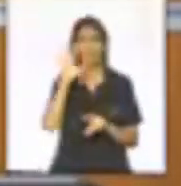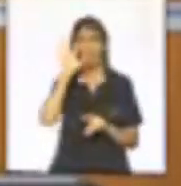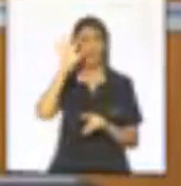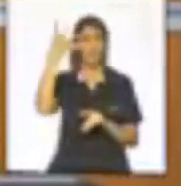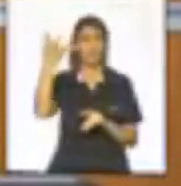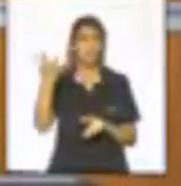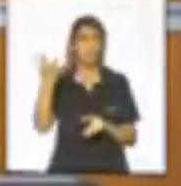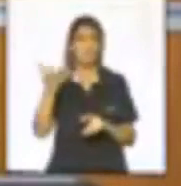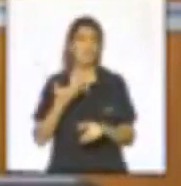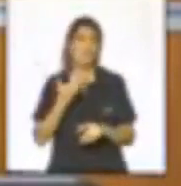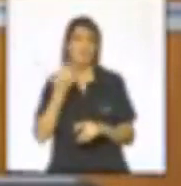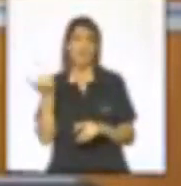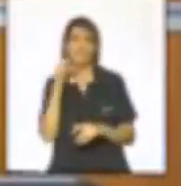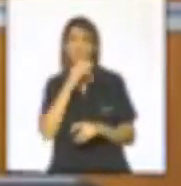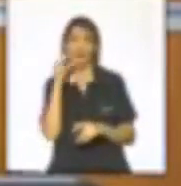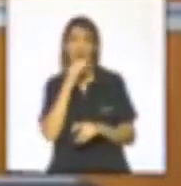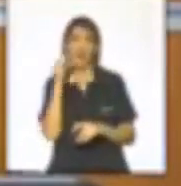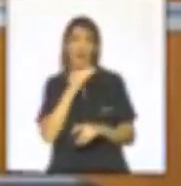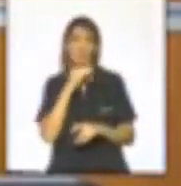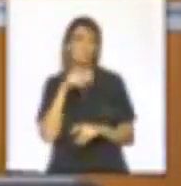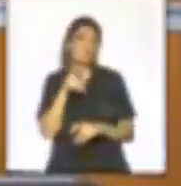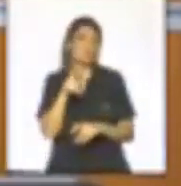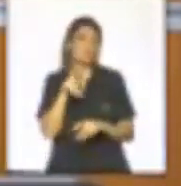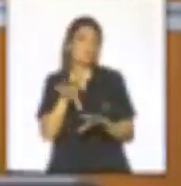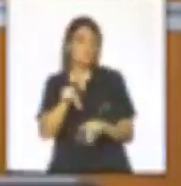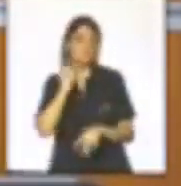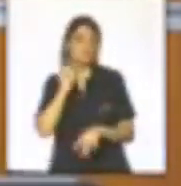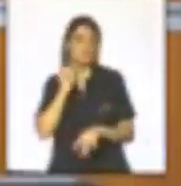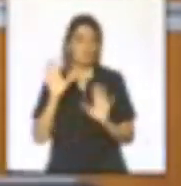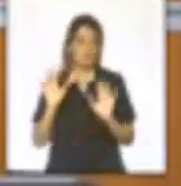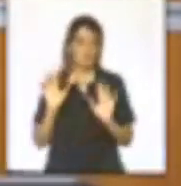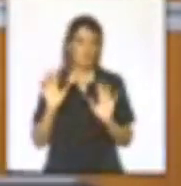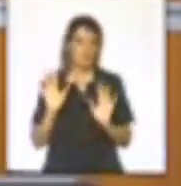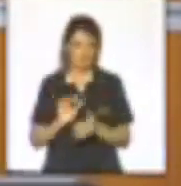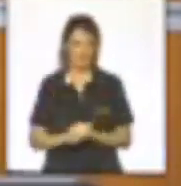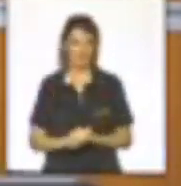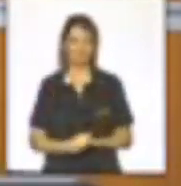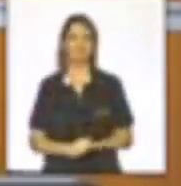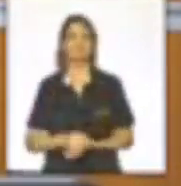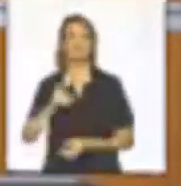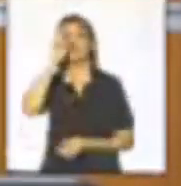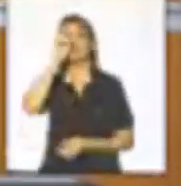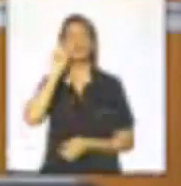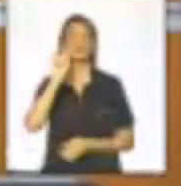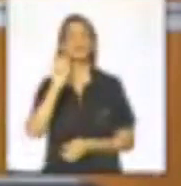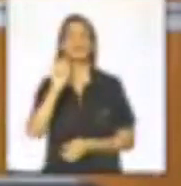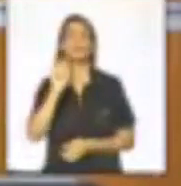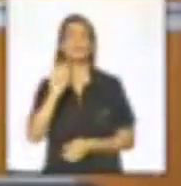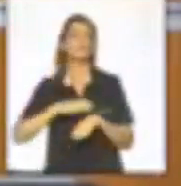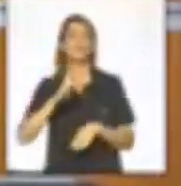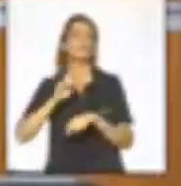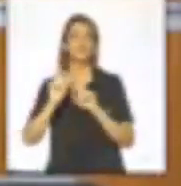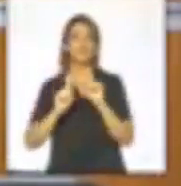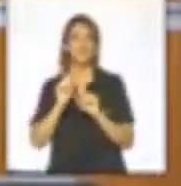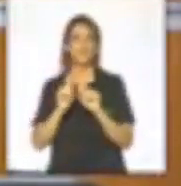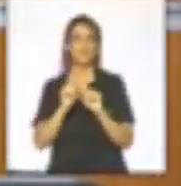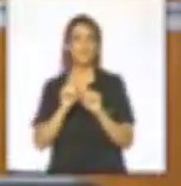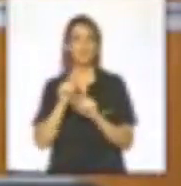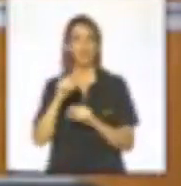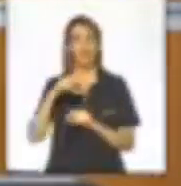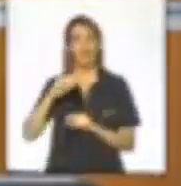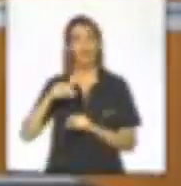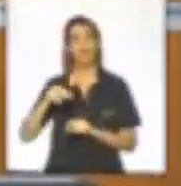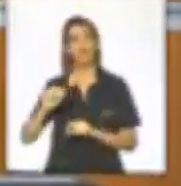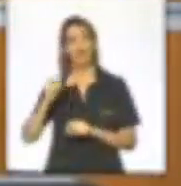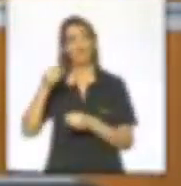e mais prático para você. Ok? Então, lembrando, o que que você vai fazer? Você vai entrar lá no canal